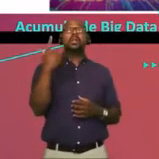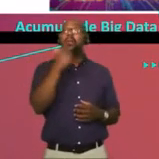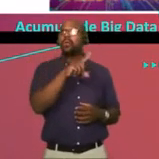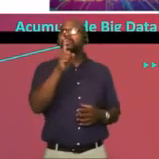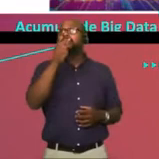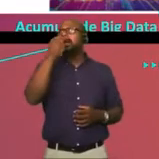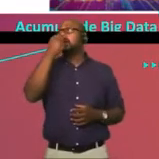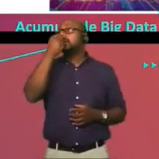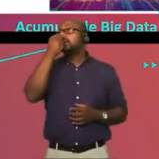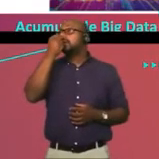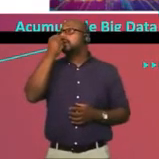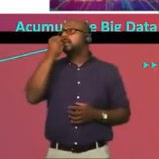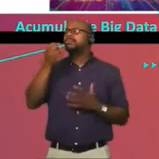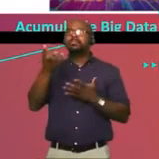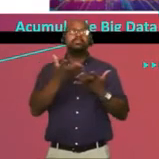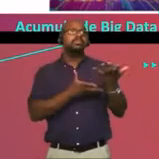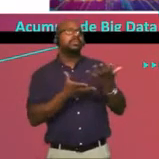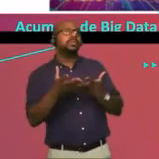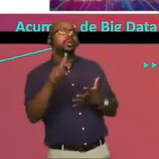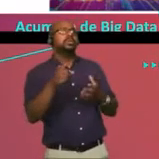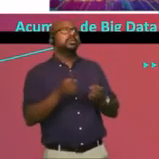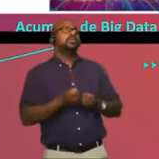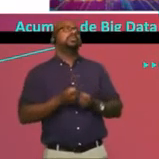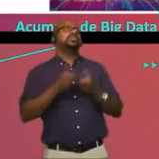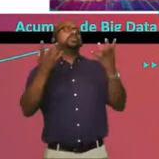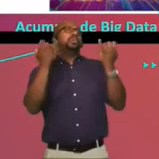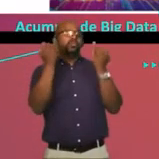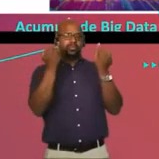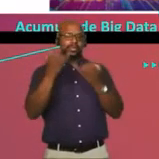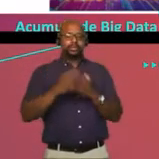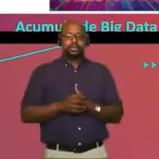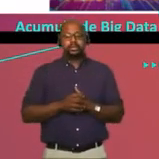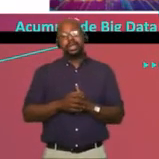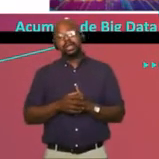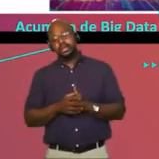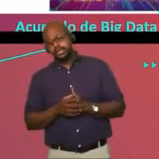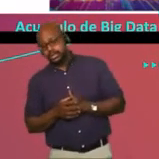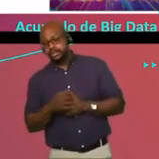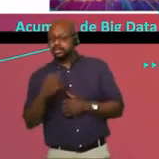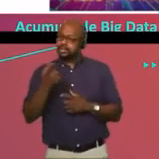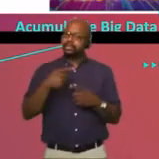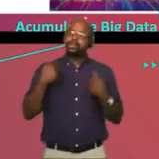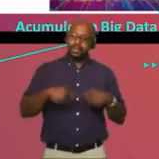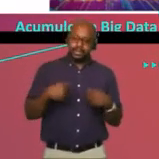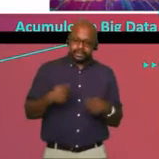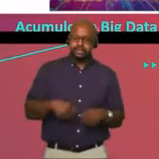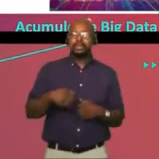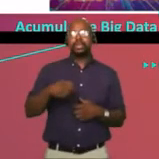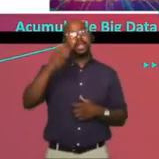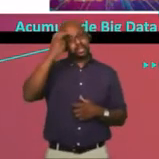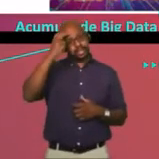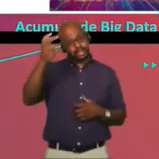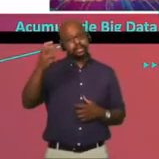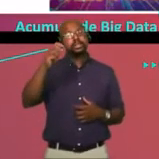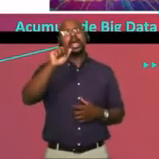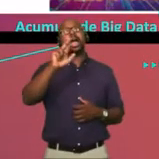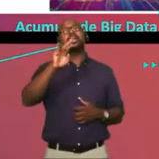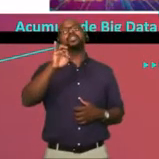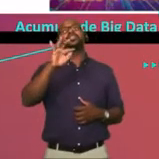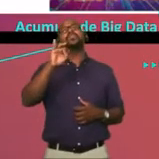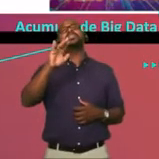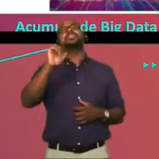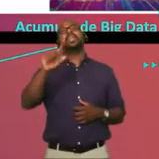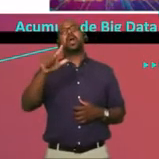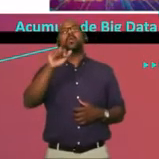consegue mais lidar com essa quantidade de informações e aí a gente precisa da Inteligência Artificial na